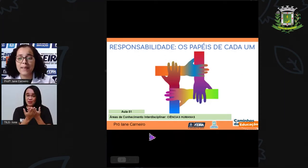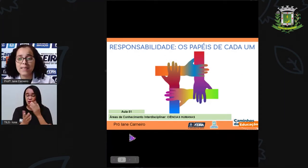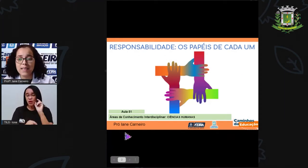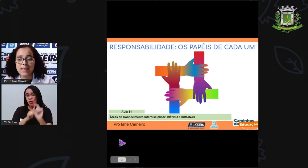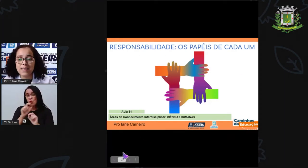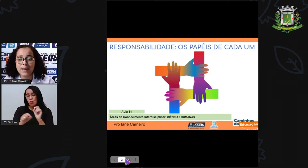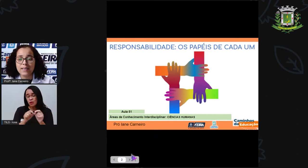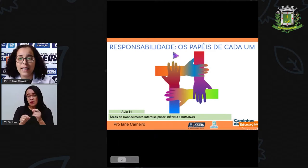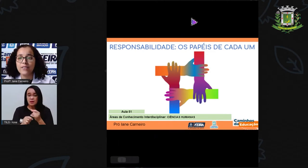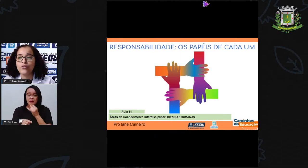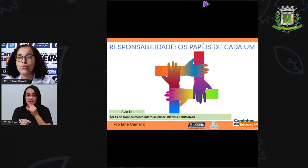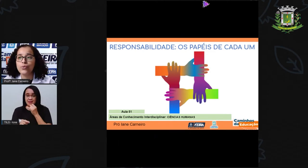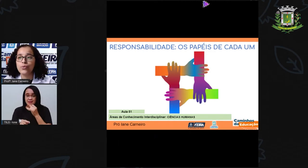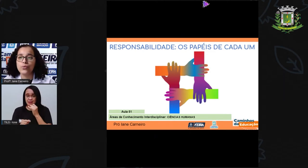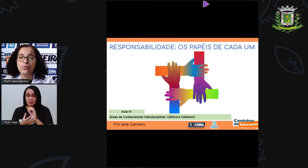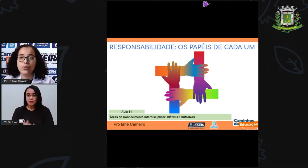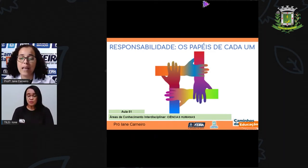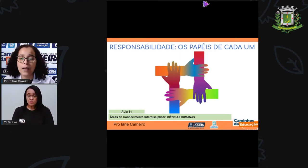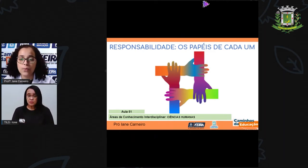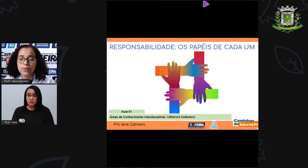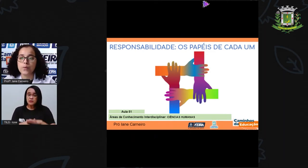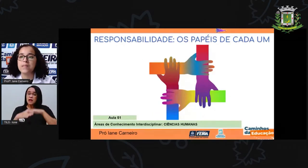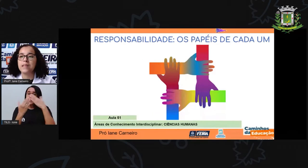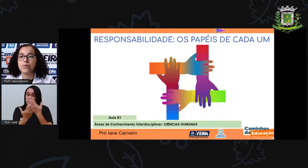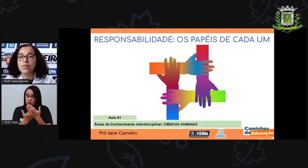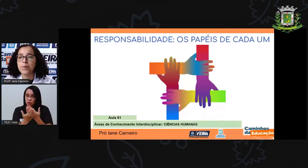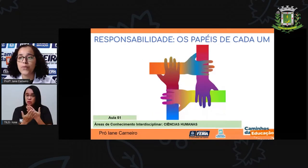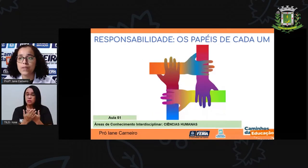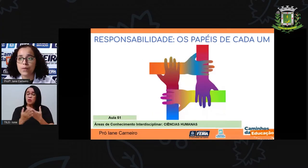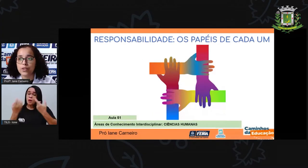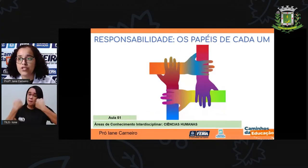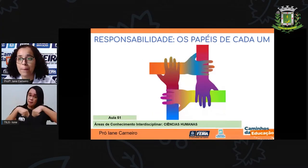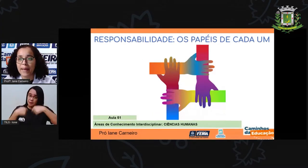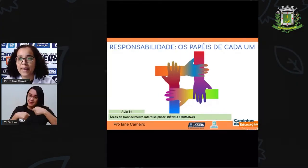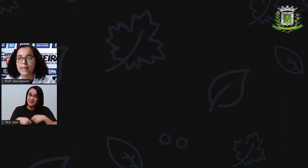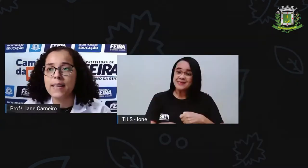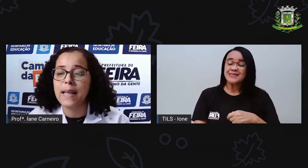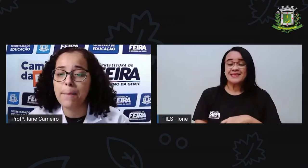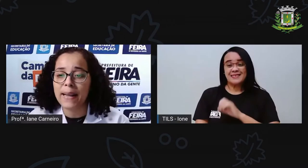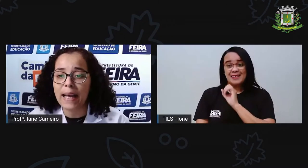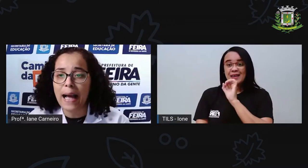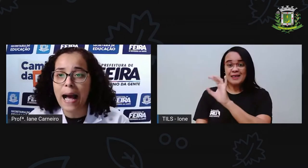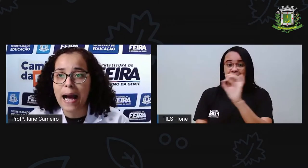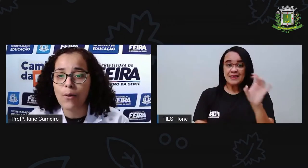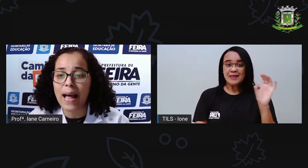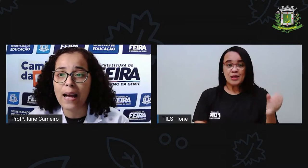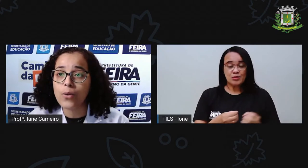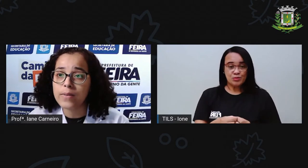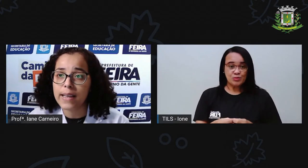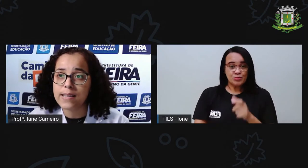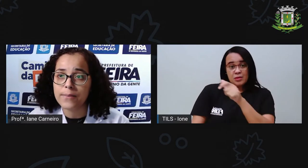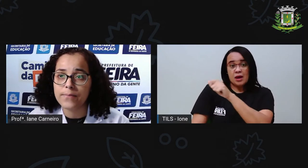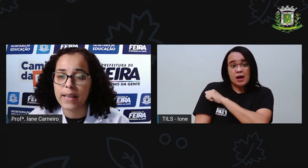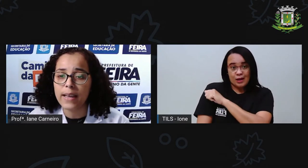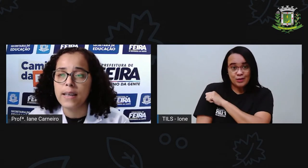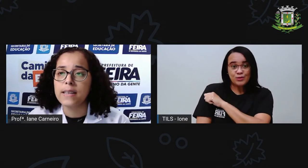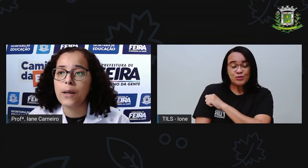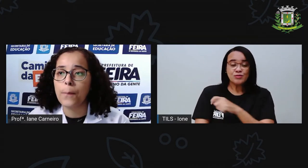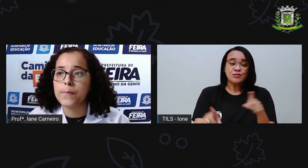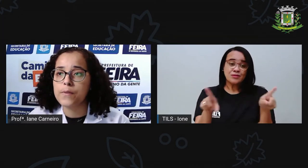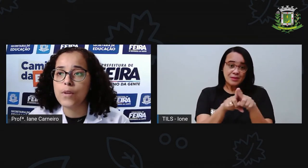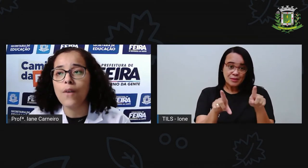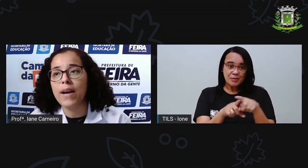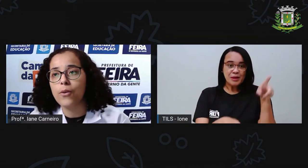ela precisa dos alunos, precisa dos professores também, né? Para que a aula aconteça, né?